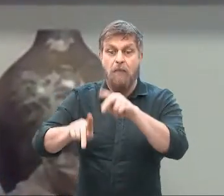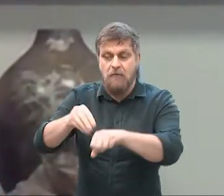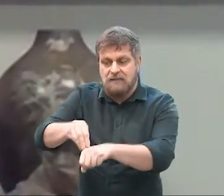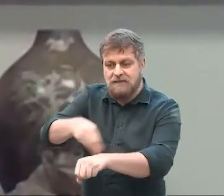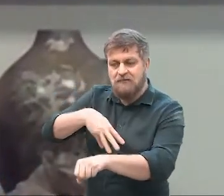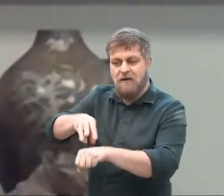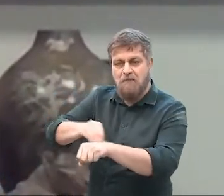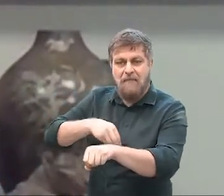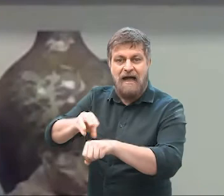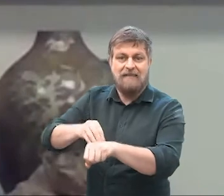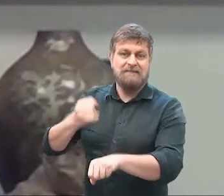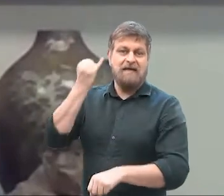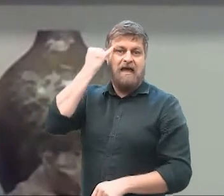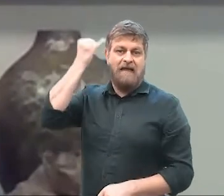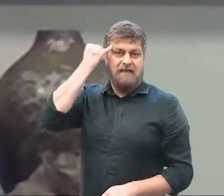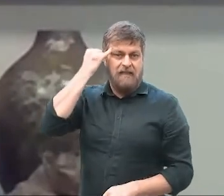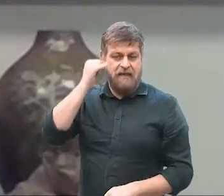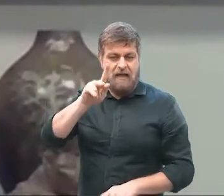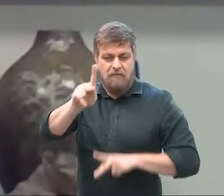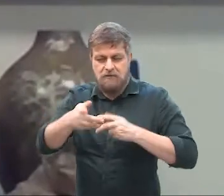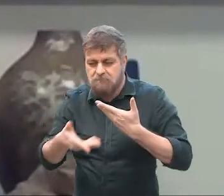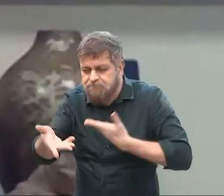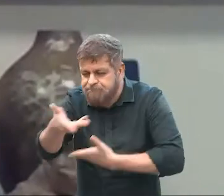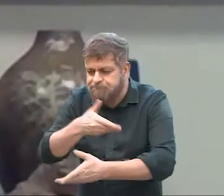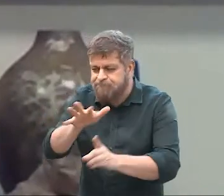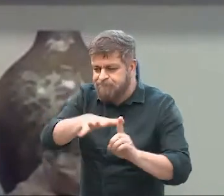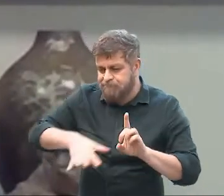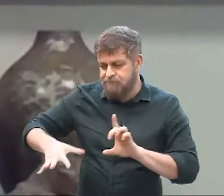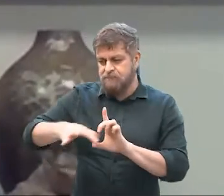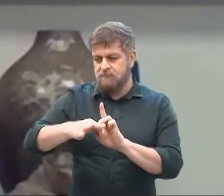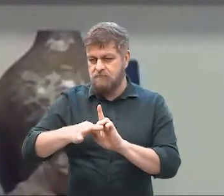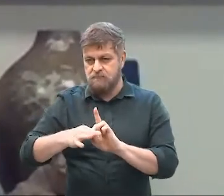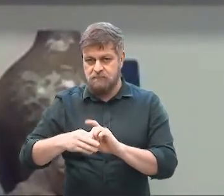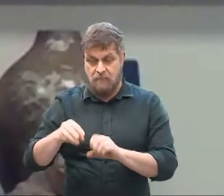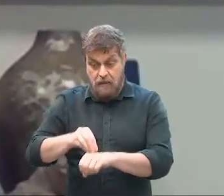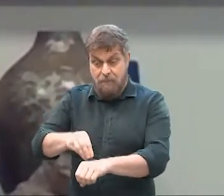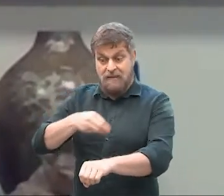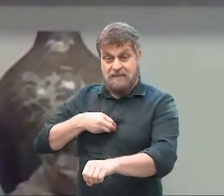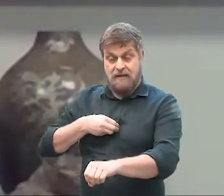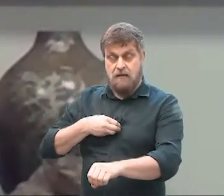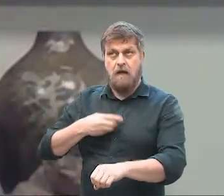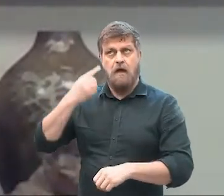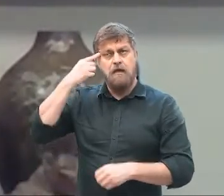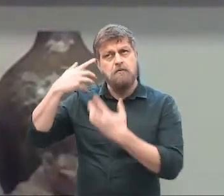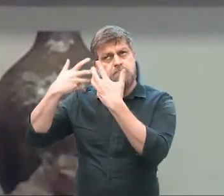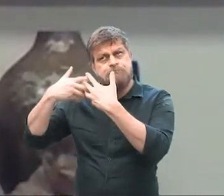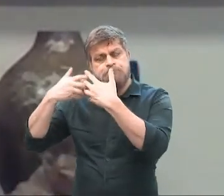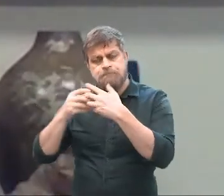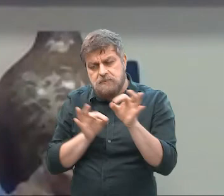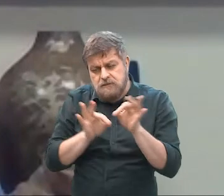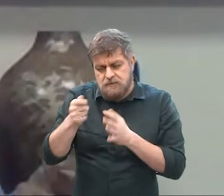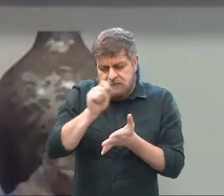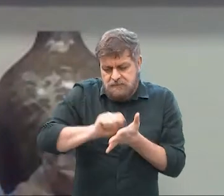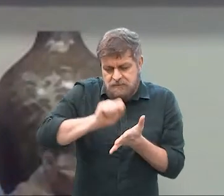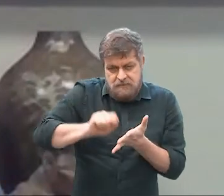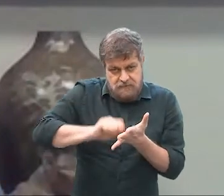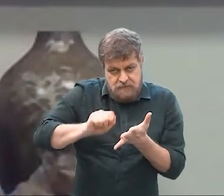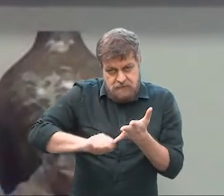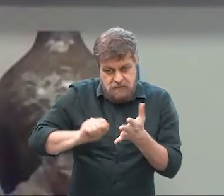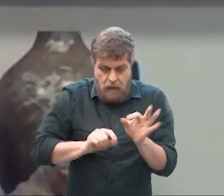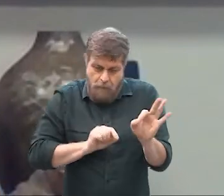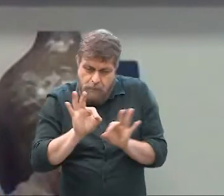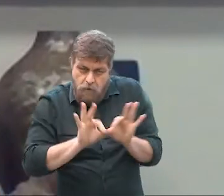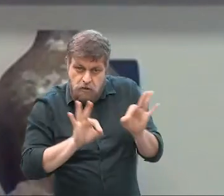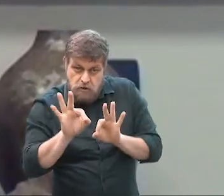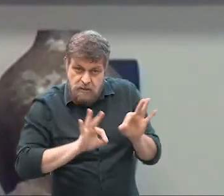população. As pessoas têm me procurado, têm me acionado, têm dado sugestões para que a gente possa, de alguma maneira, materializar